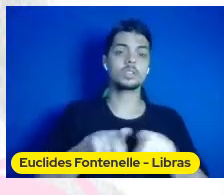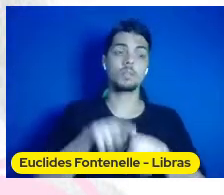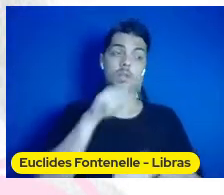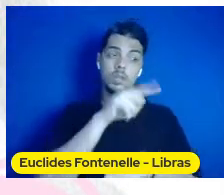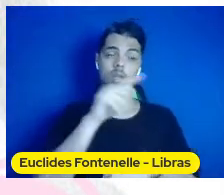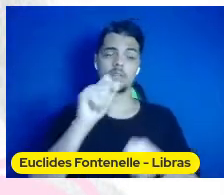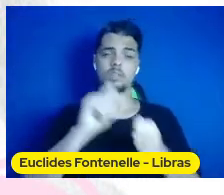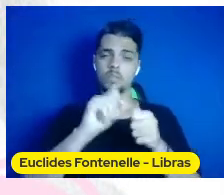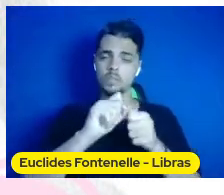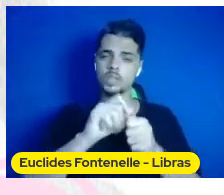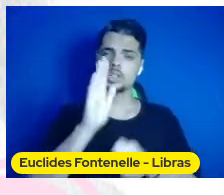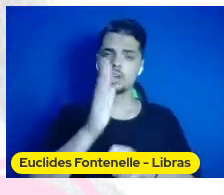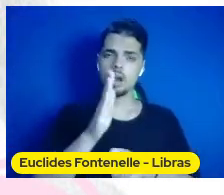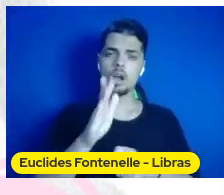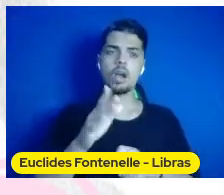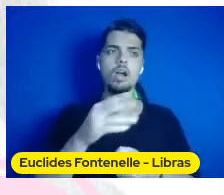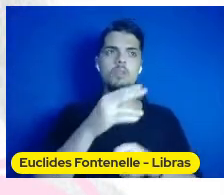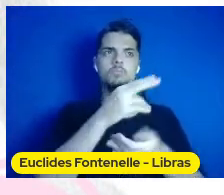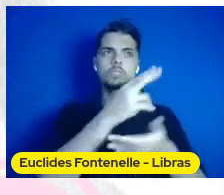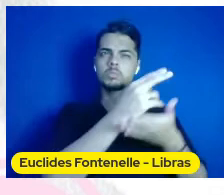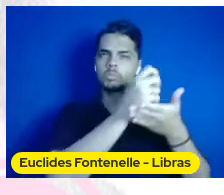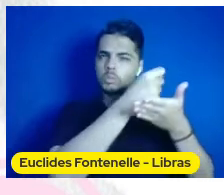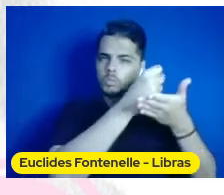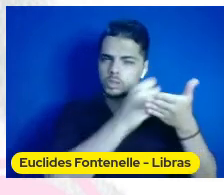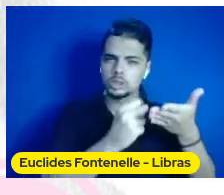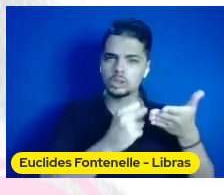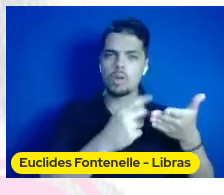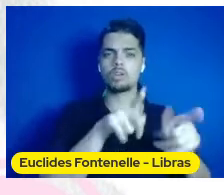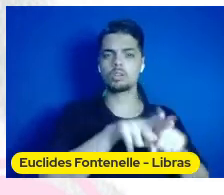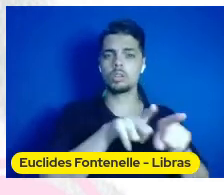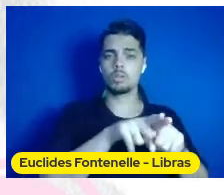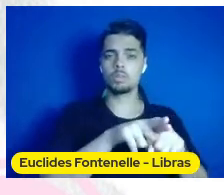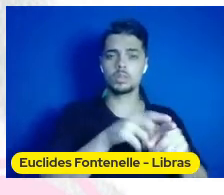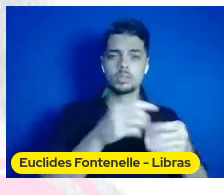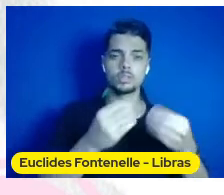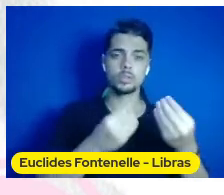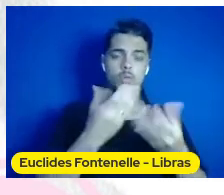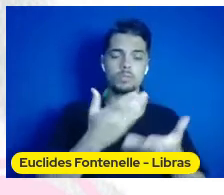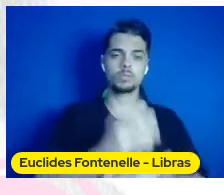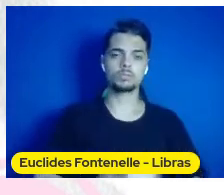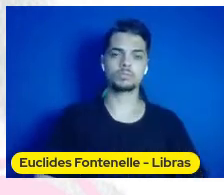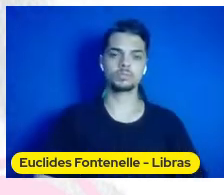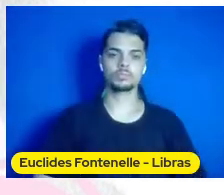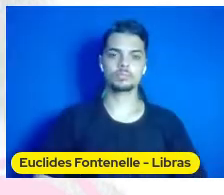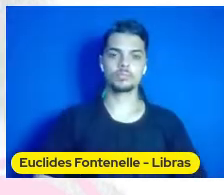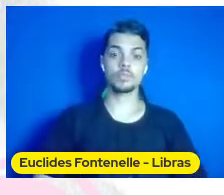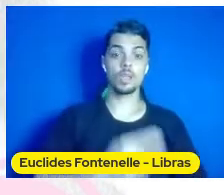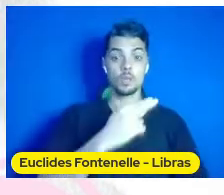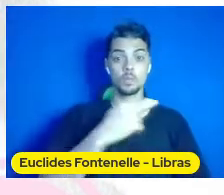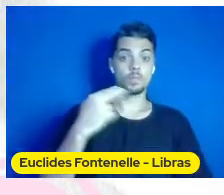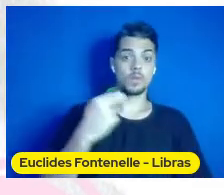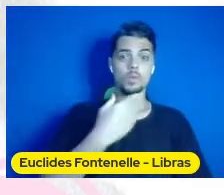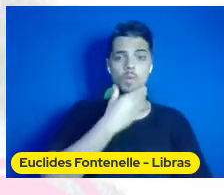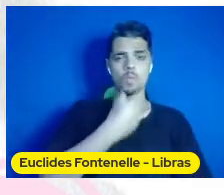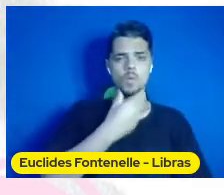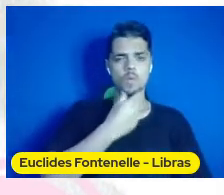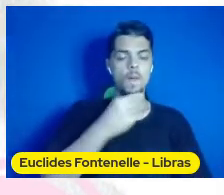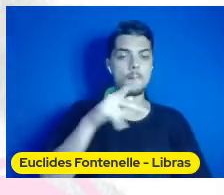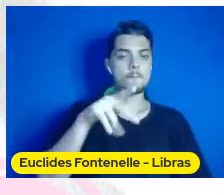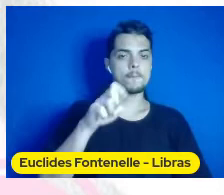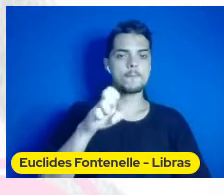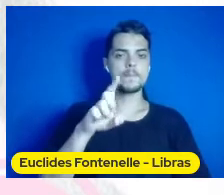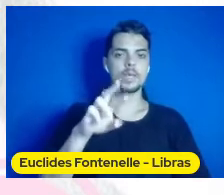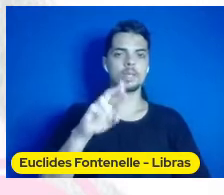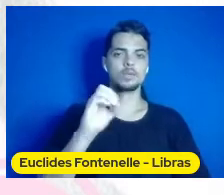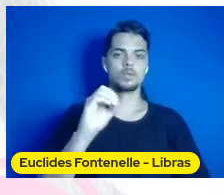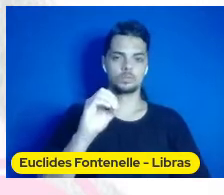Quitéria, a Injustiçada, que a gente vai comentar depois. Meu nome é Pedro Castelan, sou professor do ensino